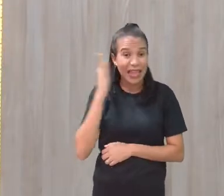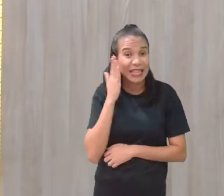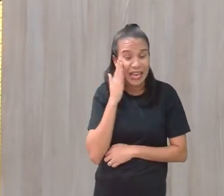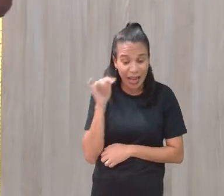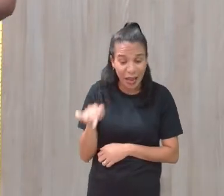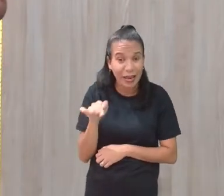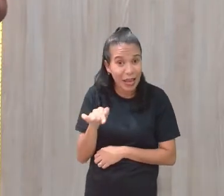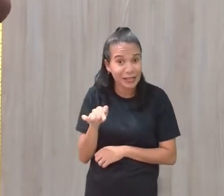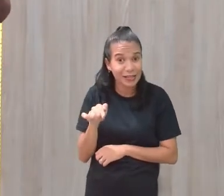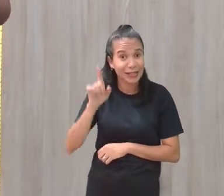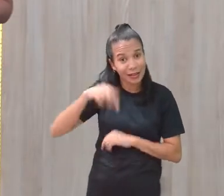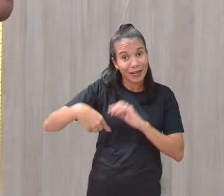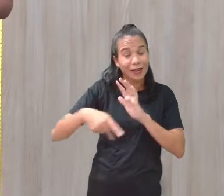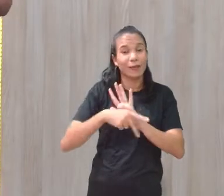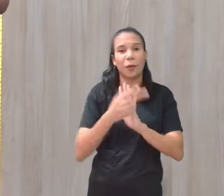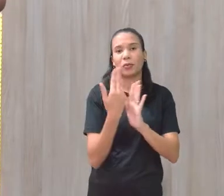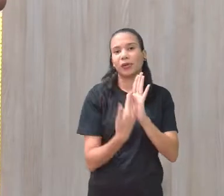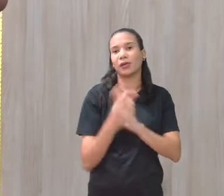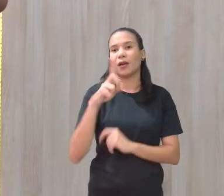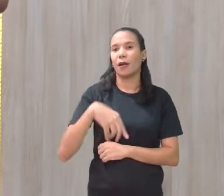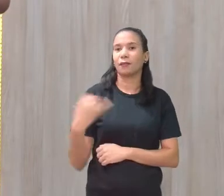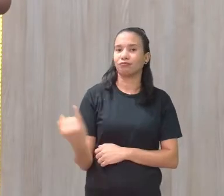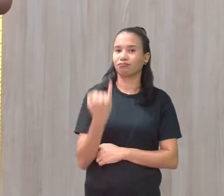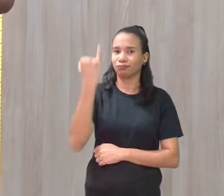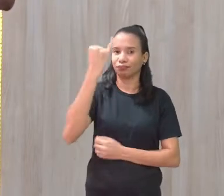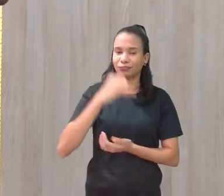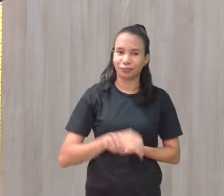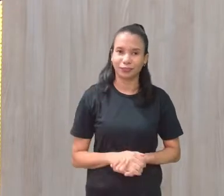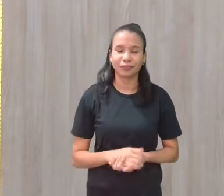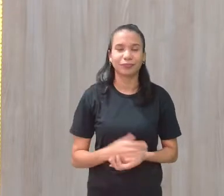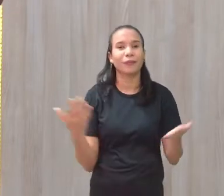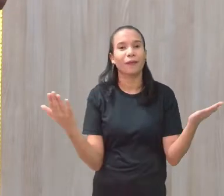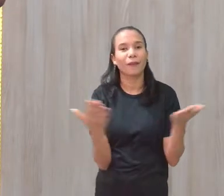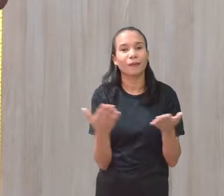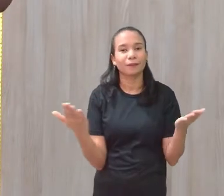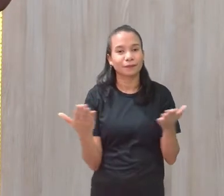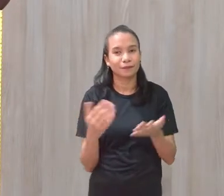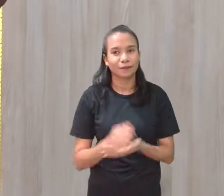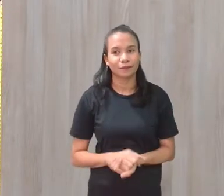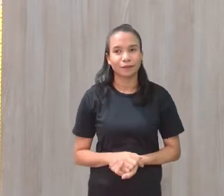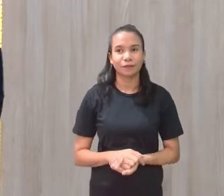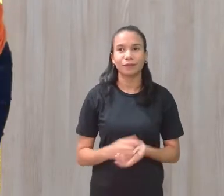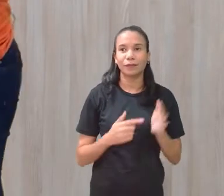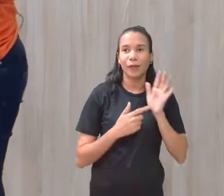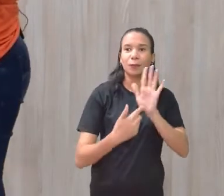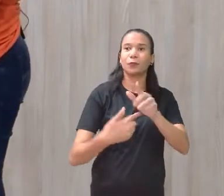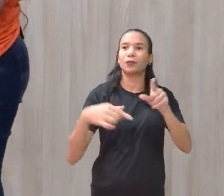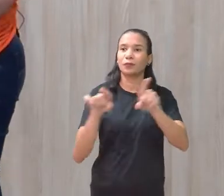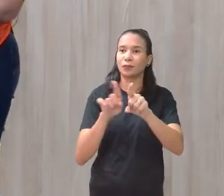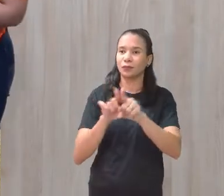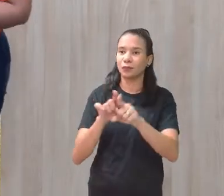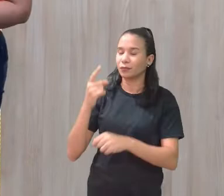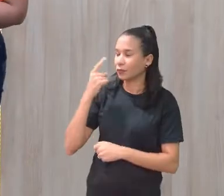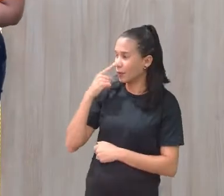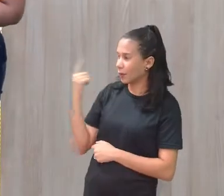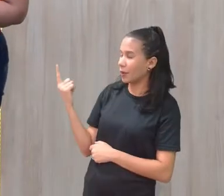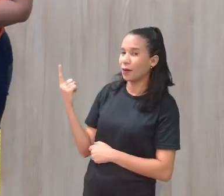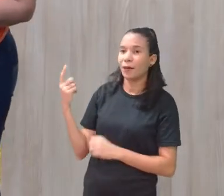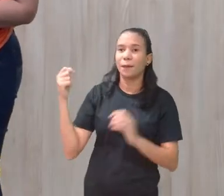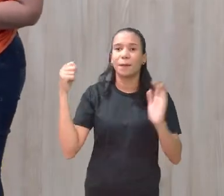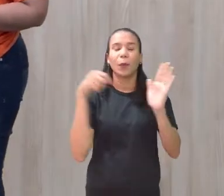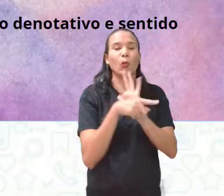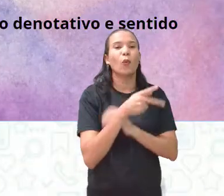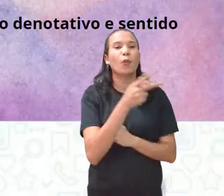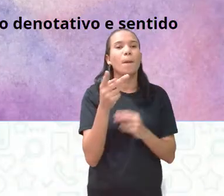para entender a charge é muito importante. Agora, eu trouxe também, né, essa questão para